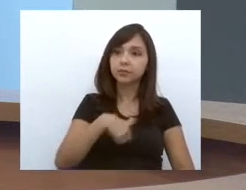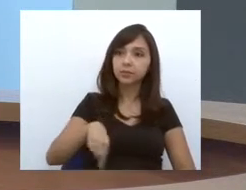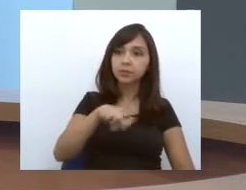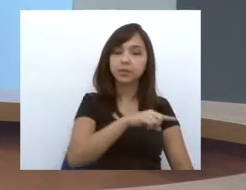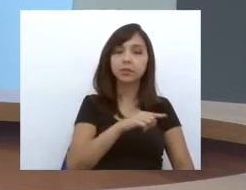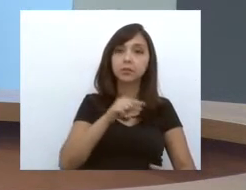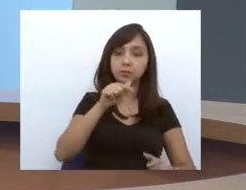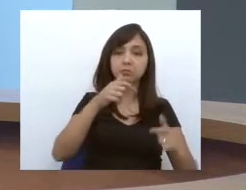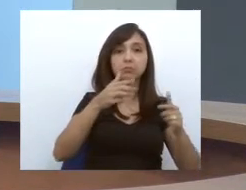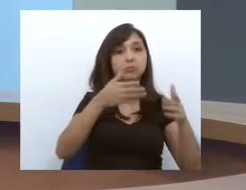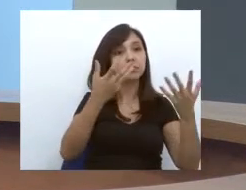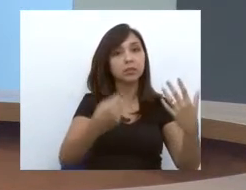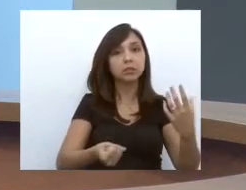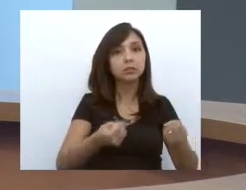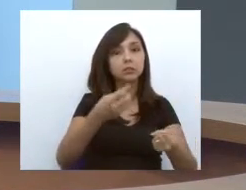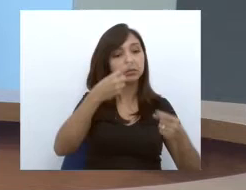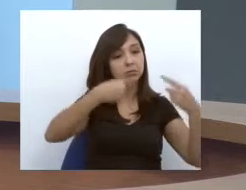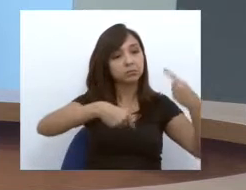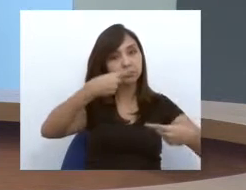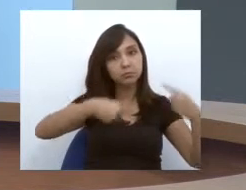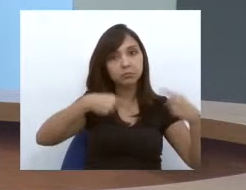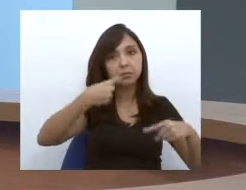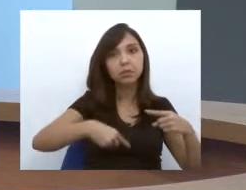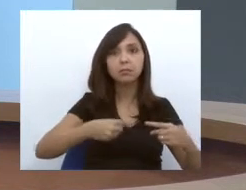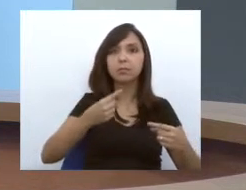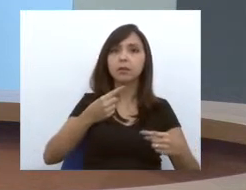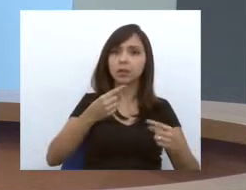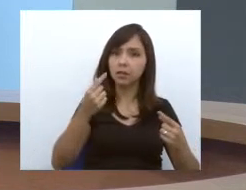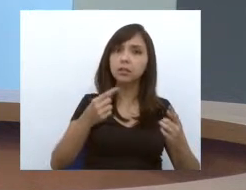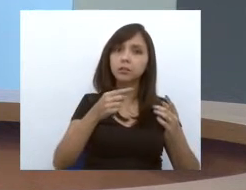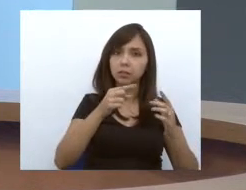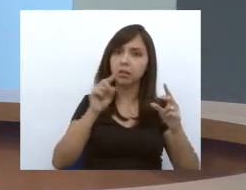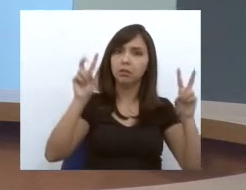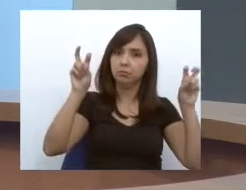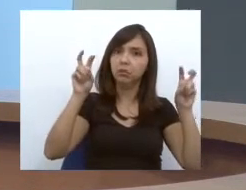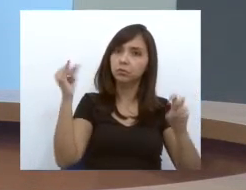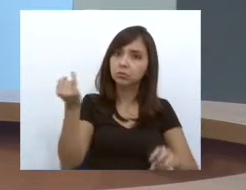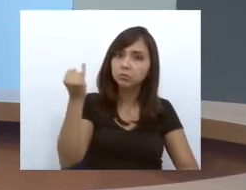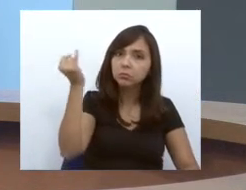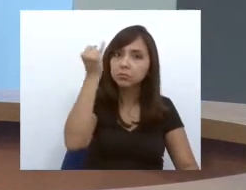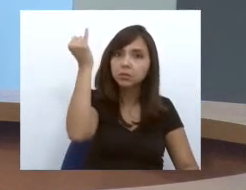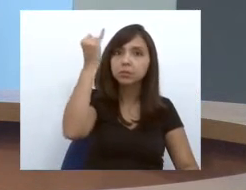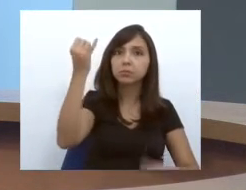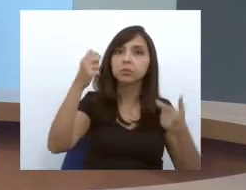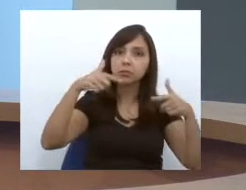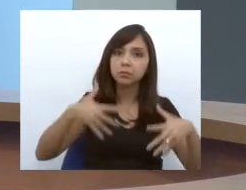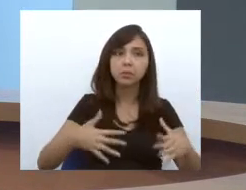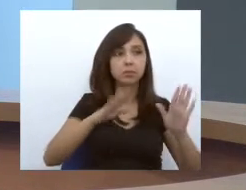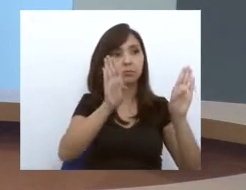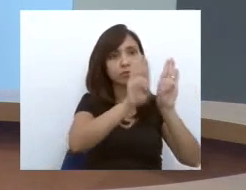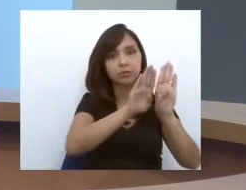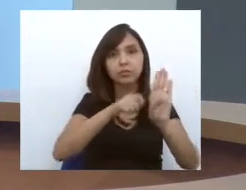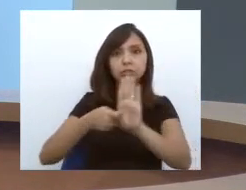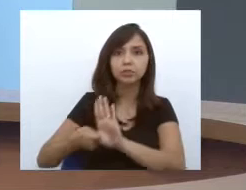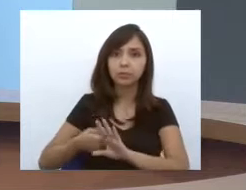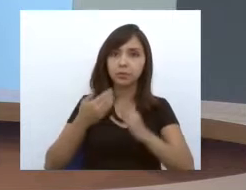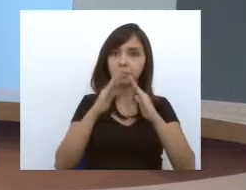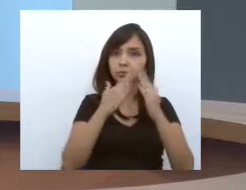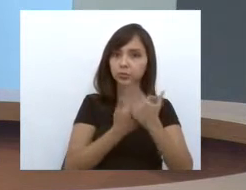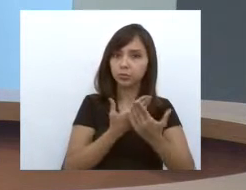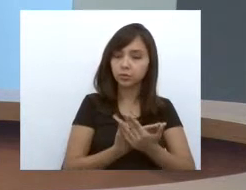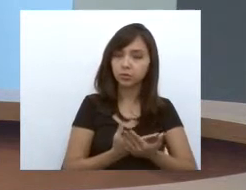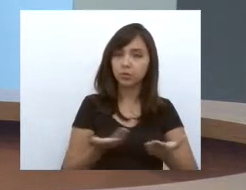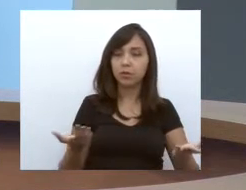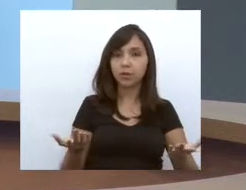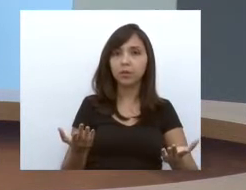propõe ao debate, como nós nos propusemos nessa tarde aqui, para uma questão tão relevante como essa, que trata do fechamento de escolas na nossa cidade,